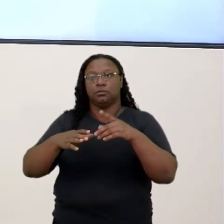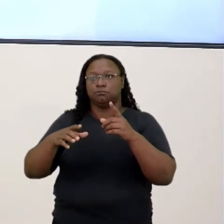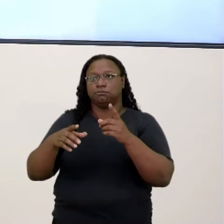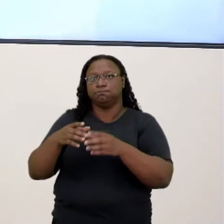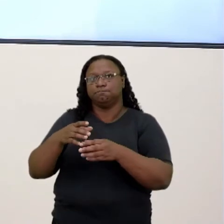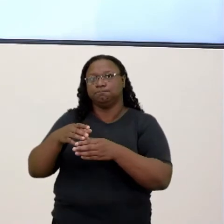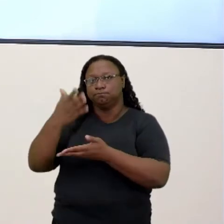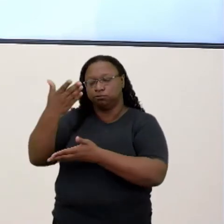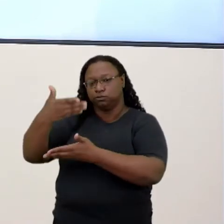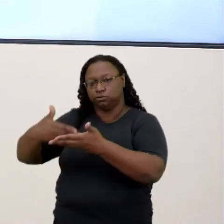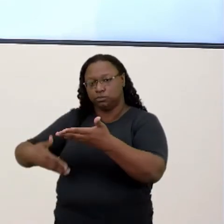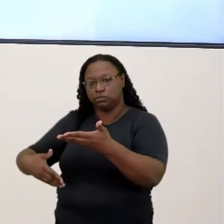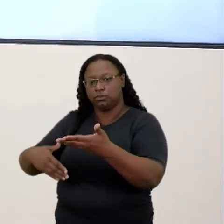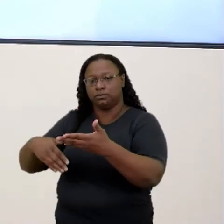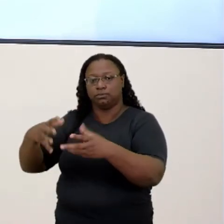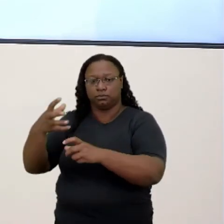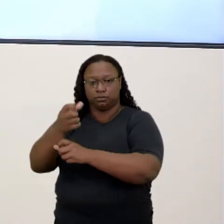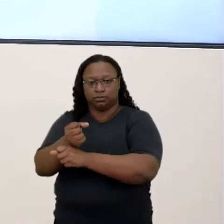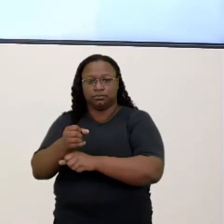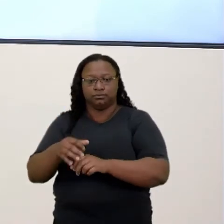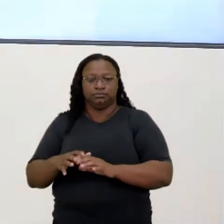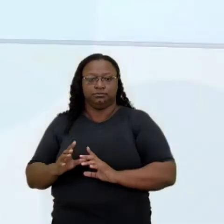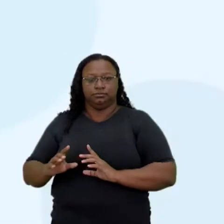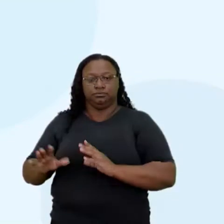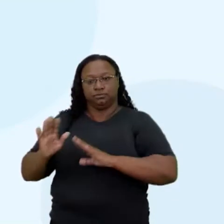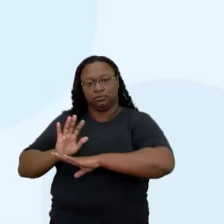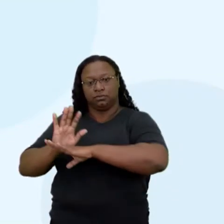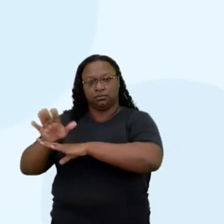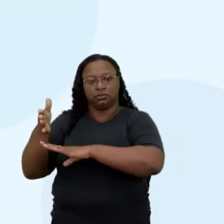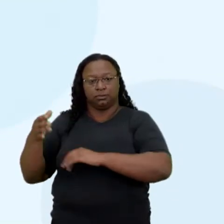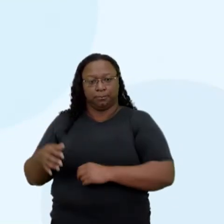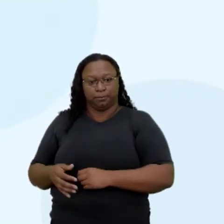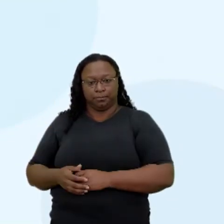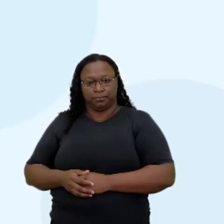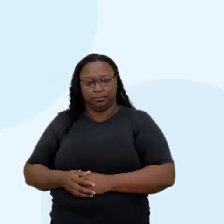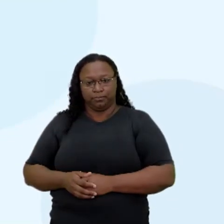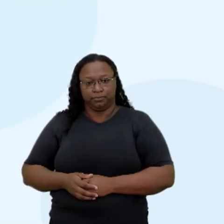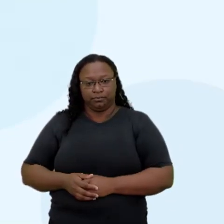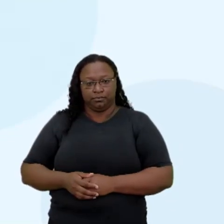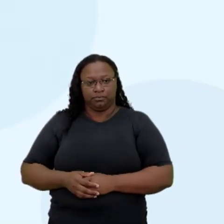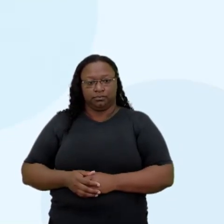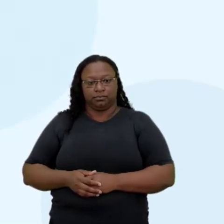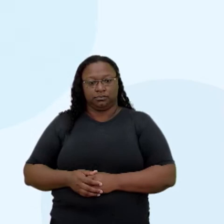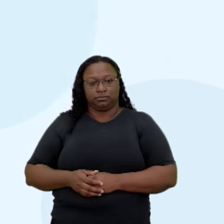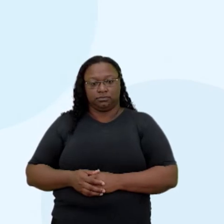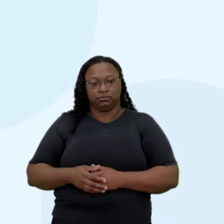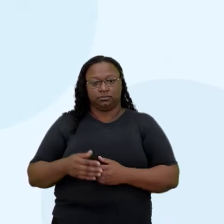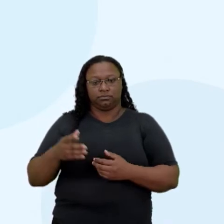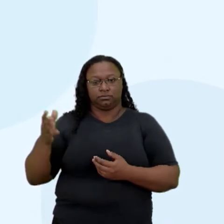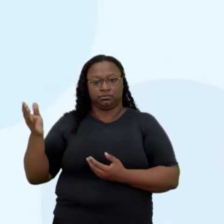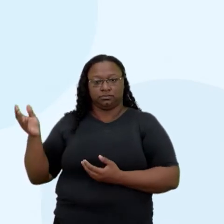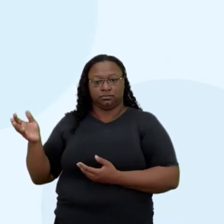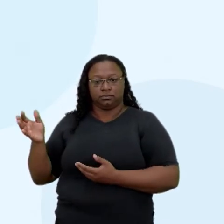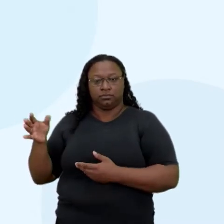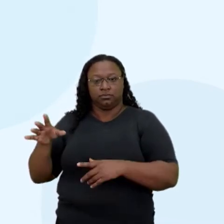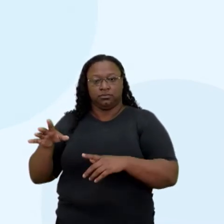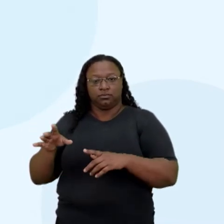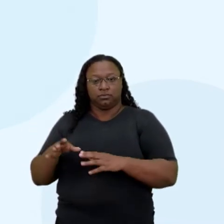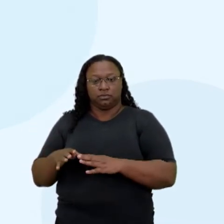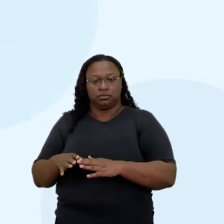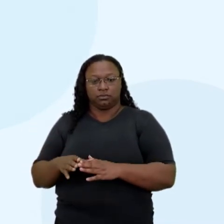a ser seguido, ok? Então, o método dos mínimos quadrados, tá? Na realidade, ele é utilizado quando temos